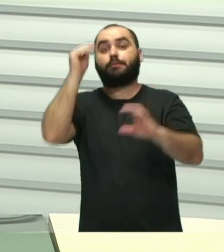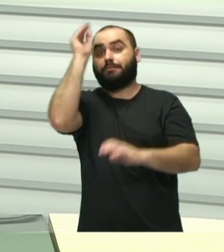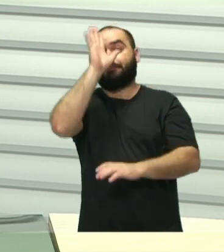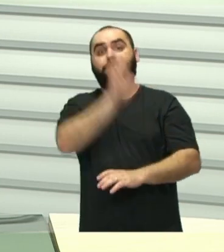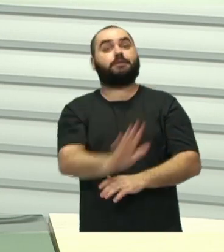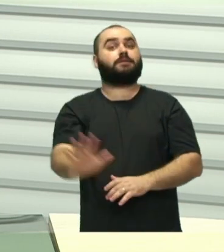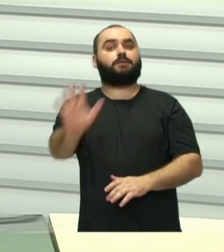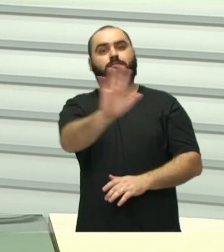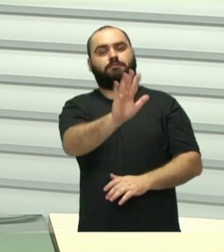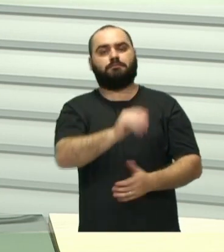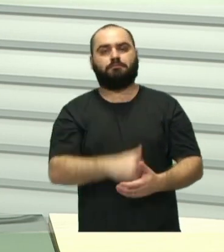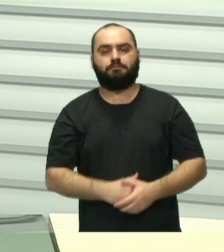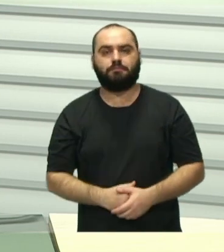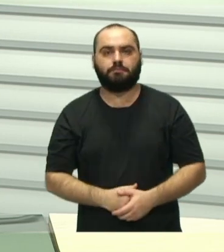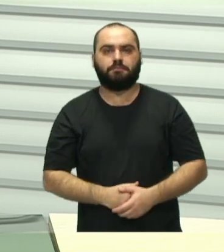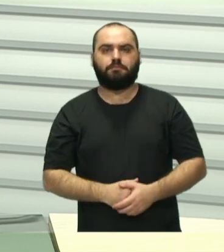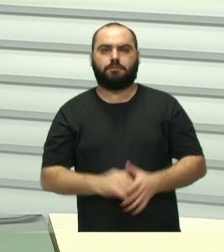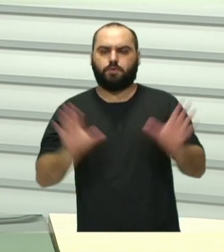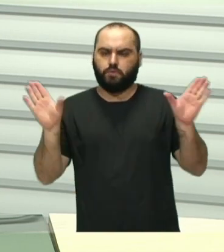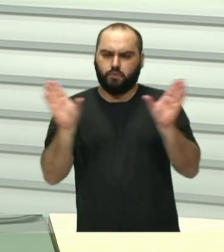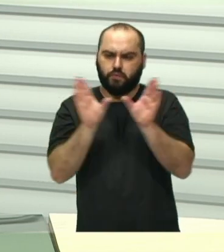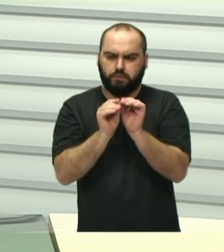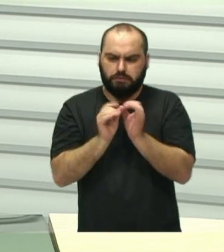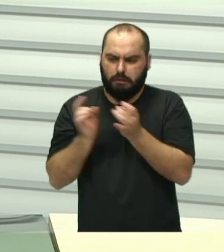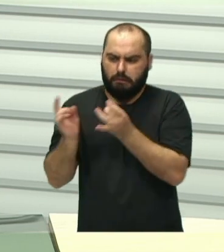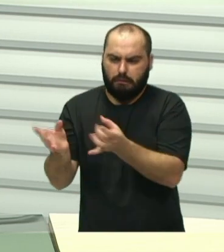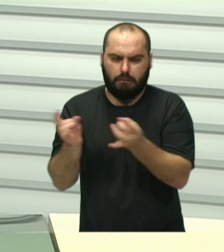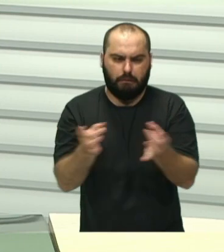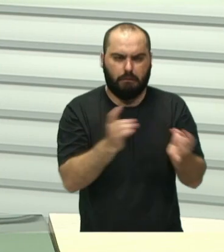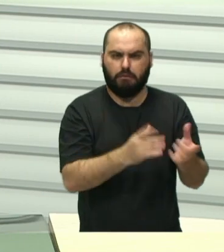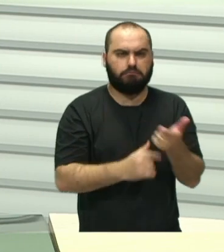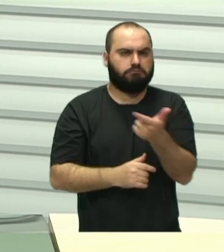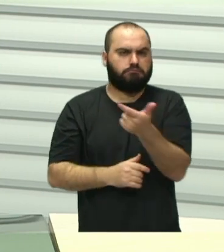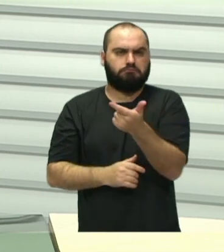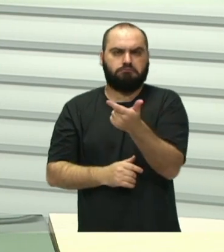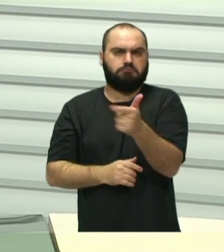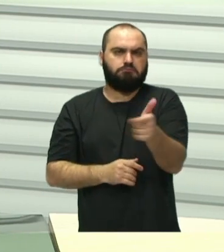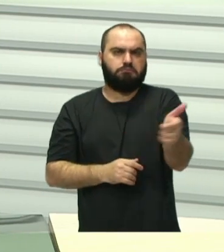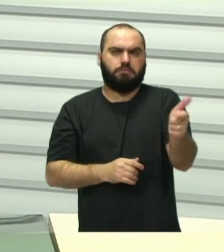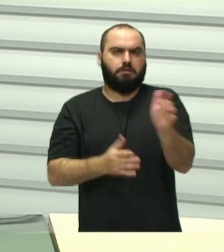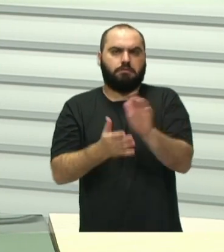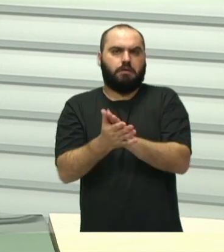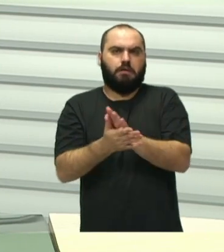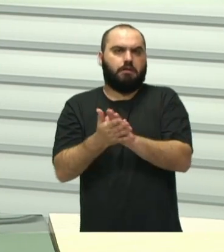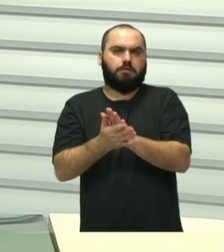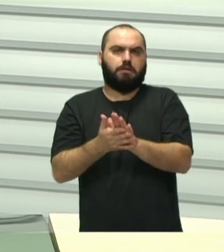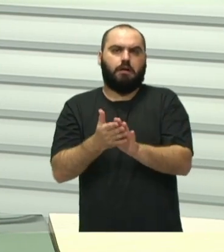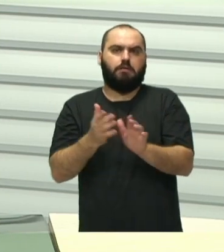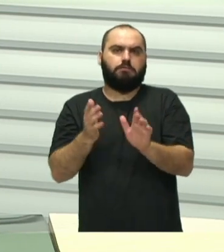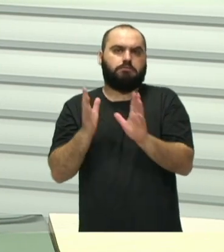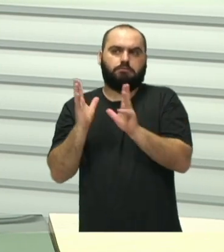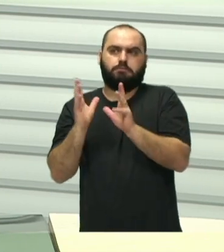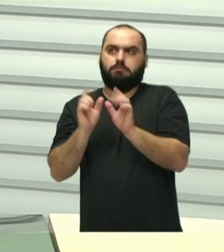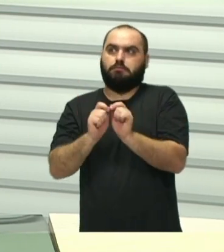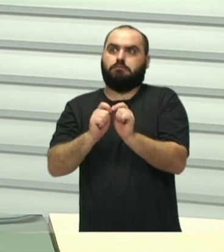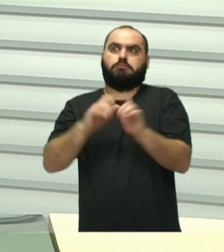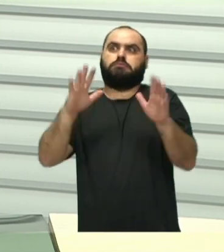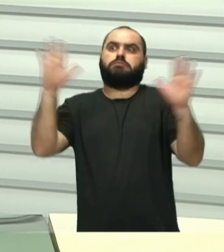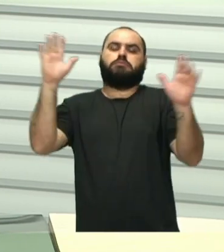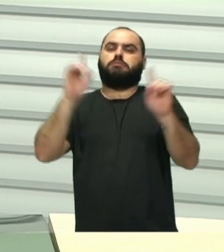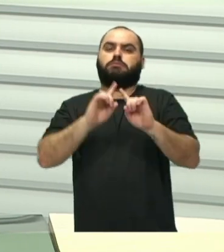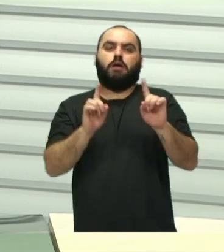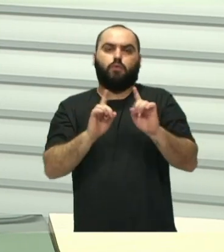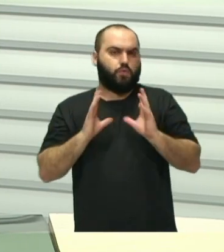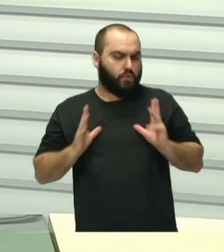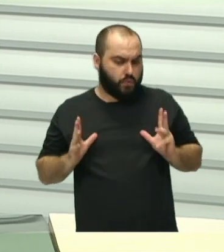administrativas temos uma câmera extremamente enxuta não temos aqui nada faraônico tudo que quer realizado é